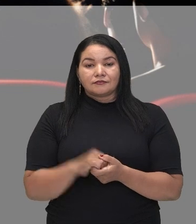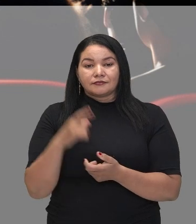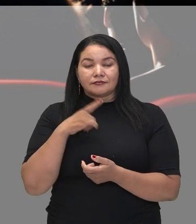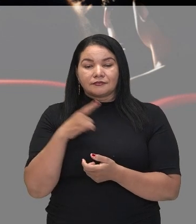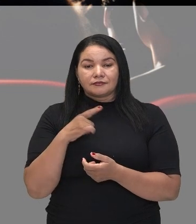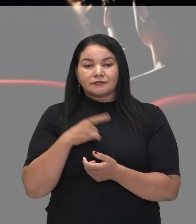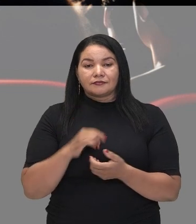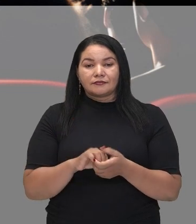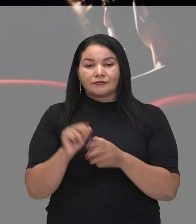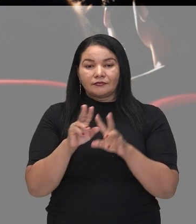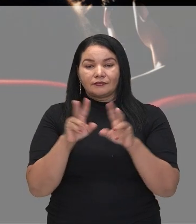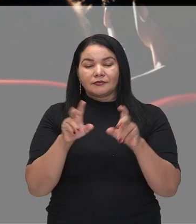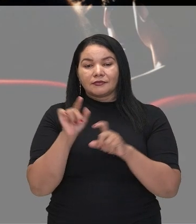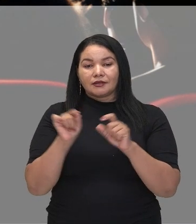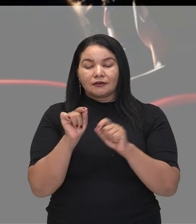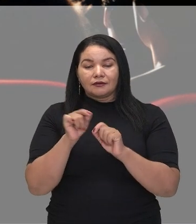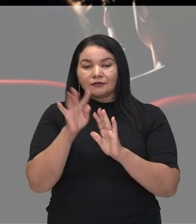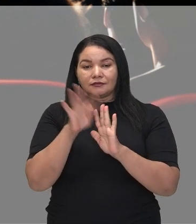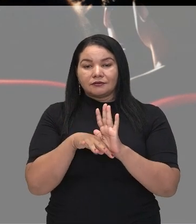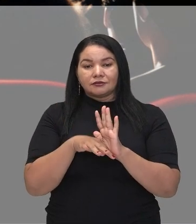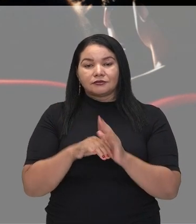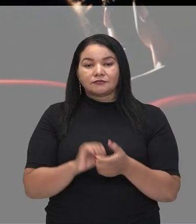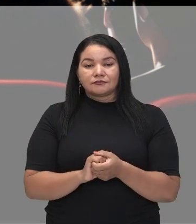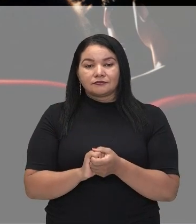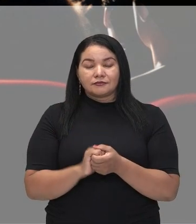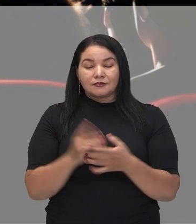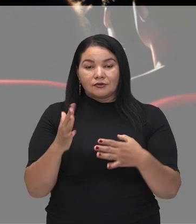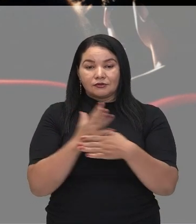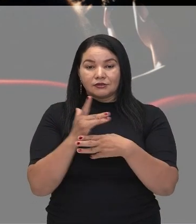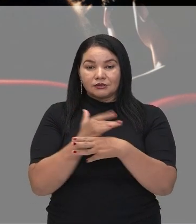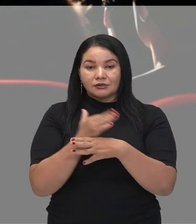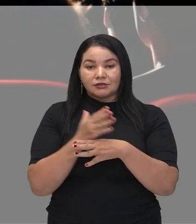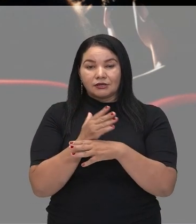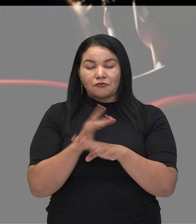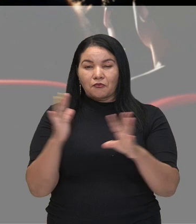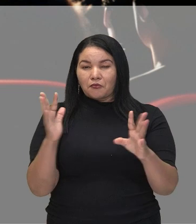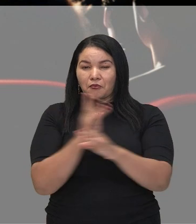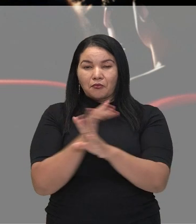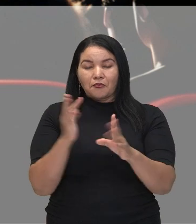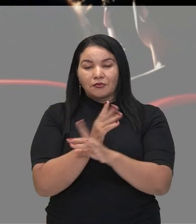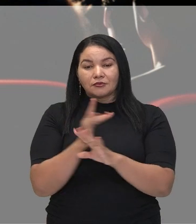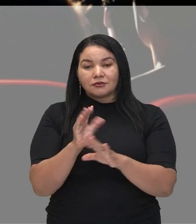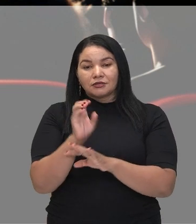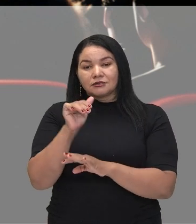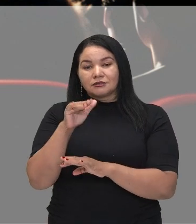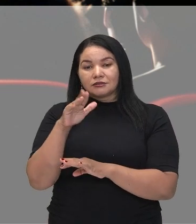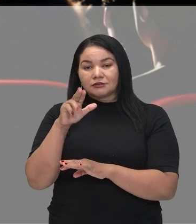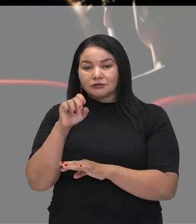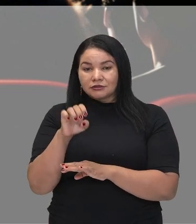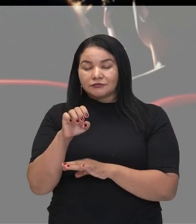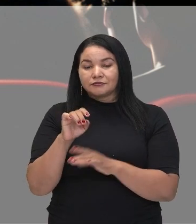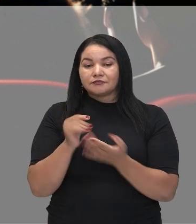ó. O texto diz assim: numa cidade agitada, o cinemetro,